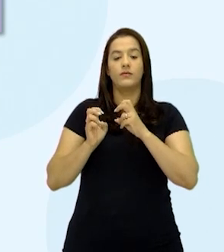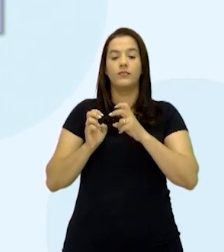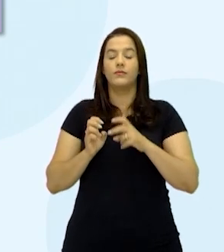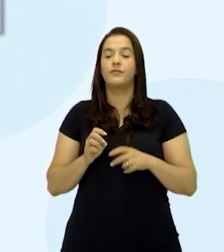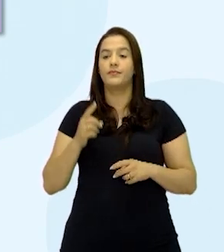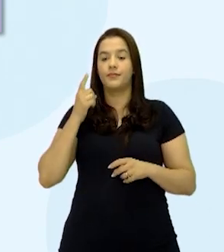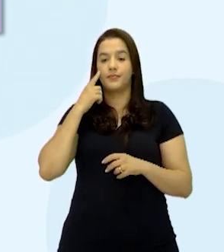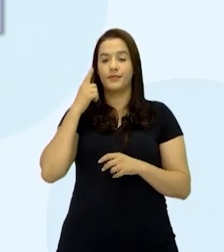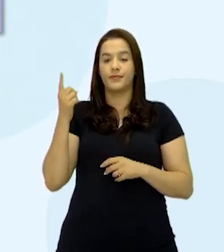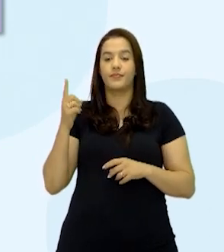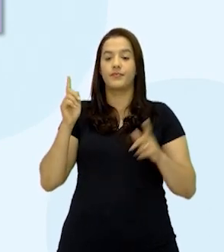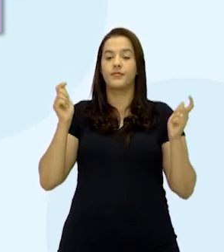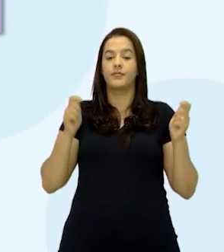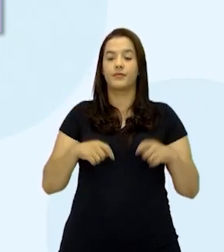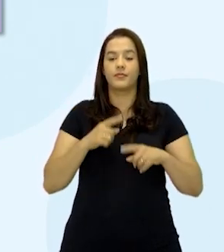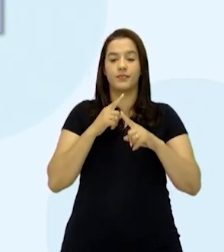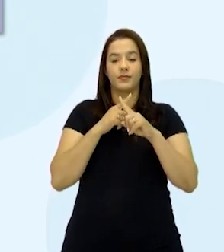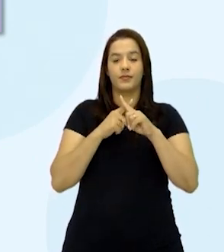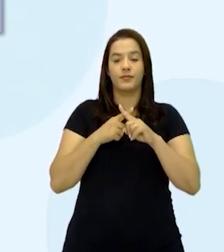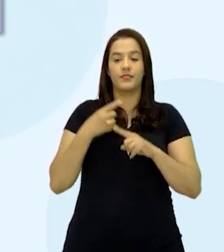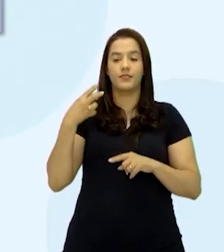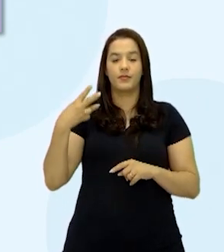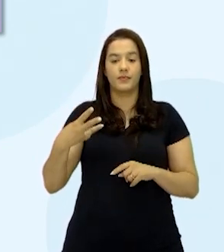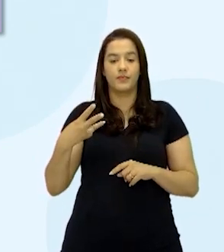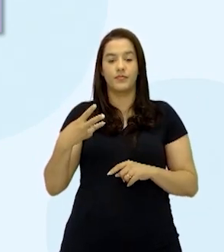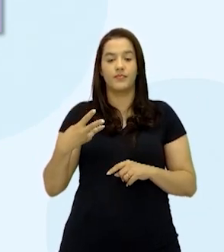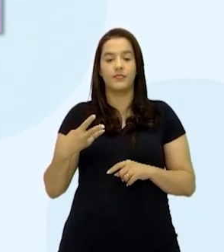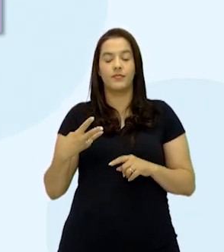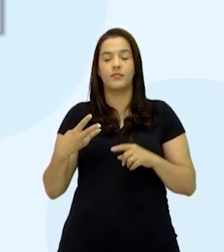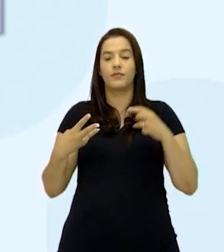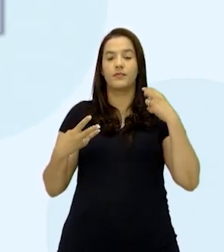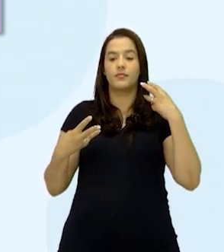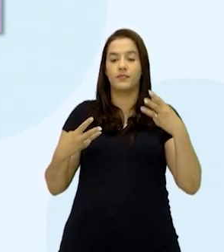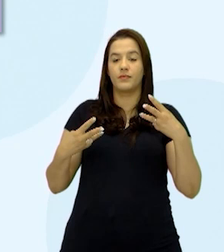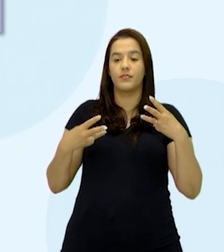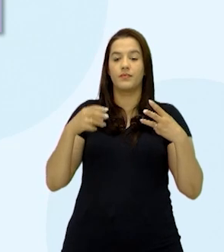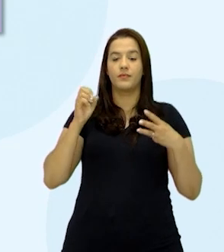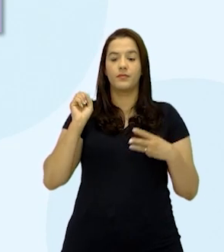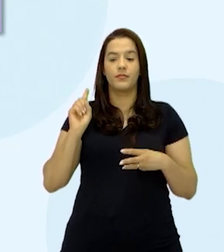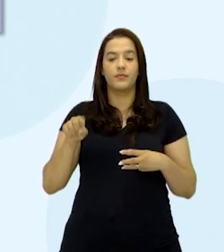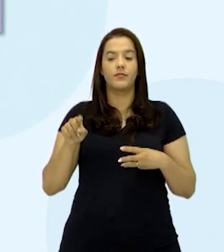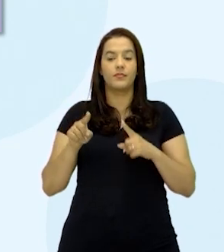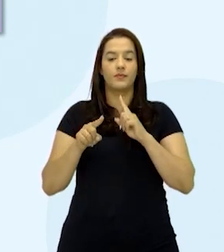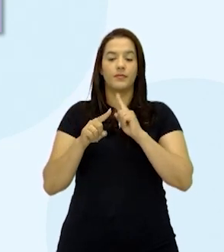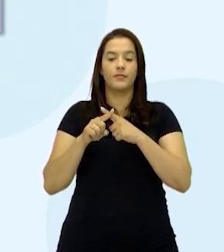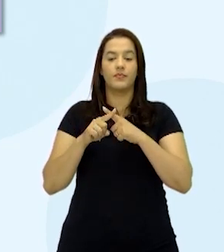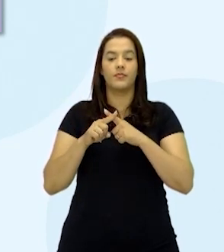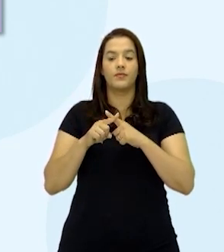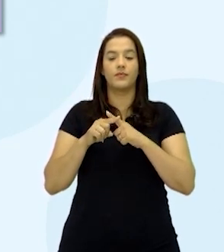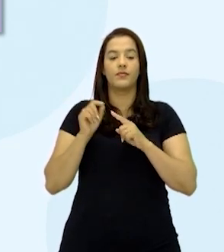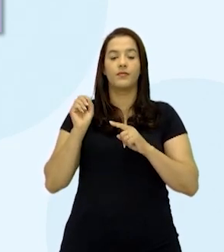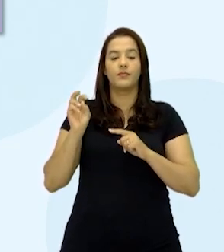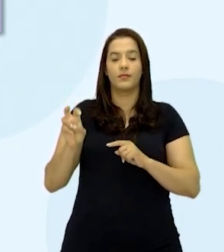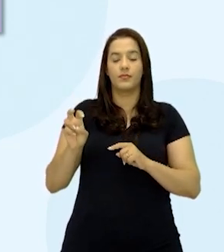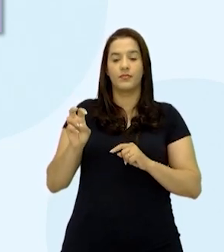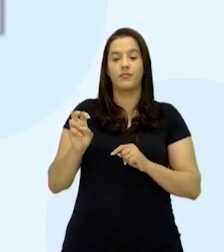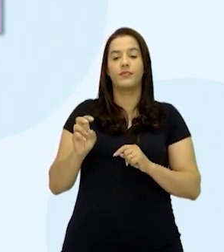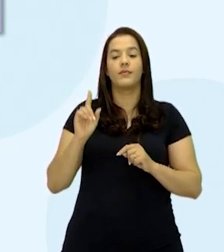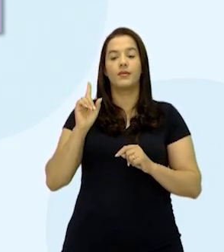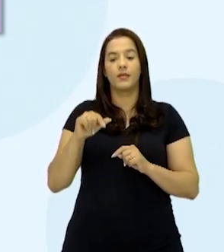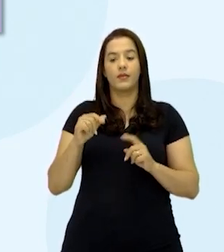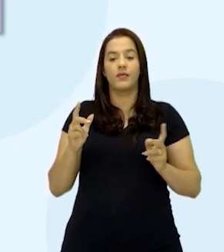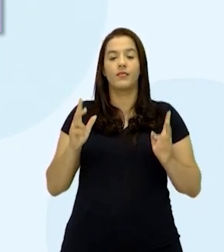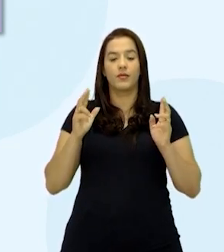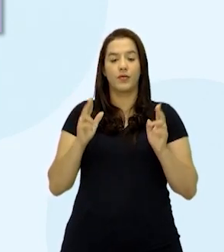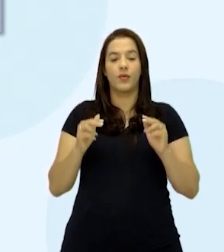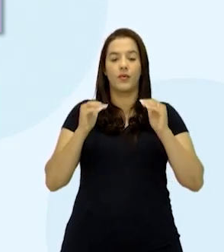5 para o 15 a gente multiplicou por 3. Sim. E do 3 para o 15 a gente multiplicou por 5. A mesma coisa vai acontecer